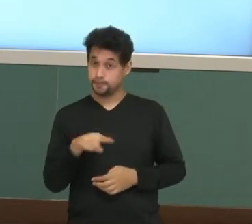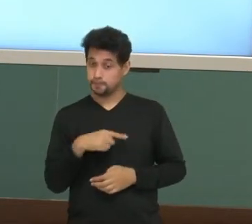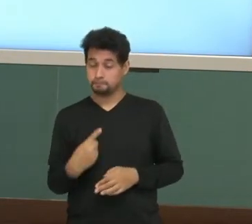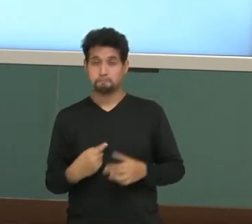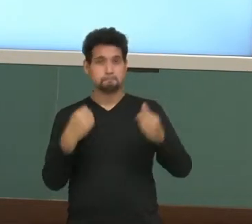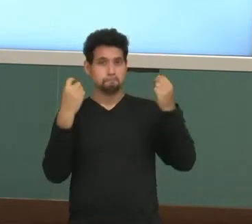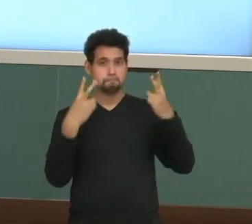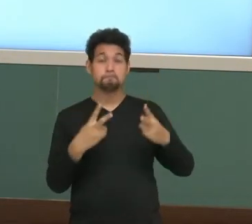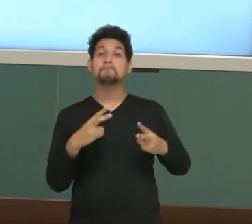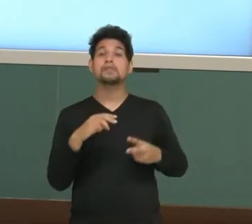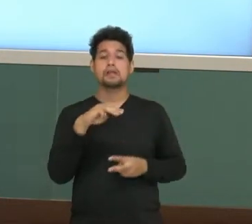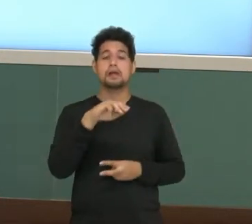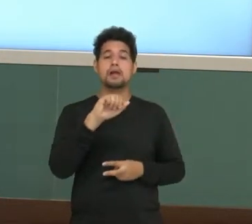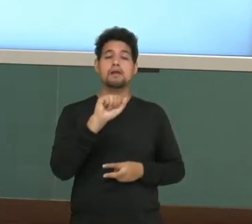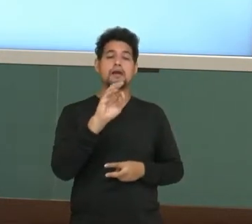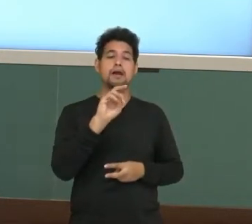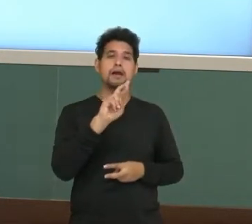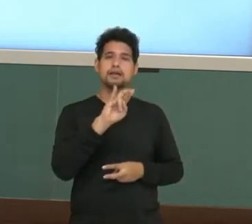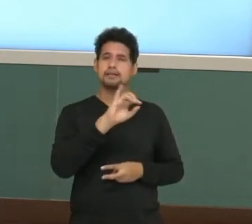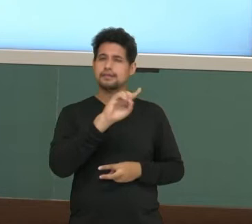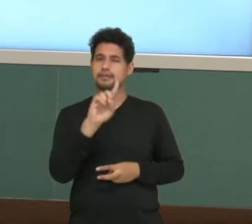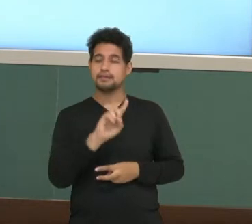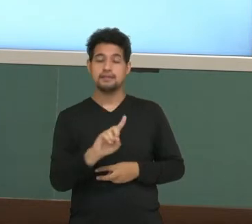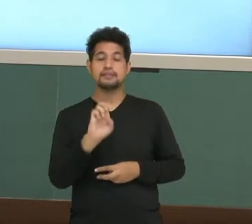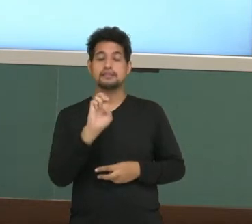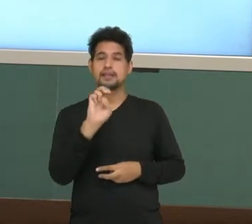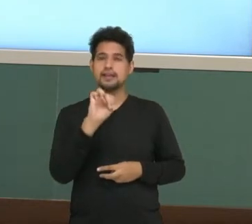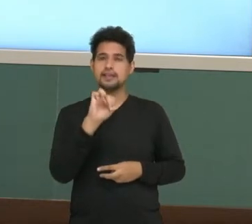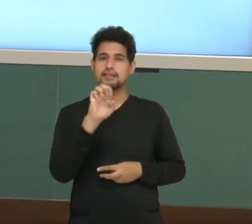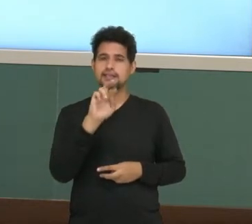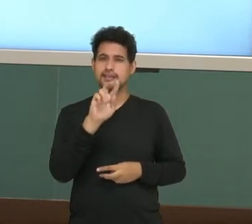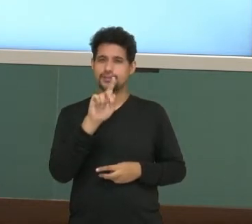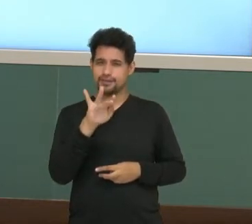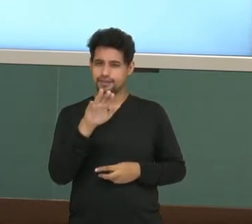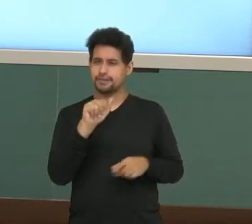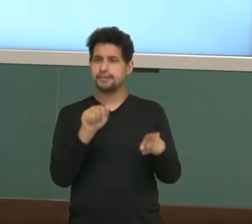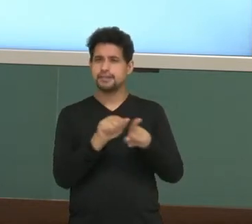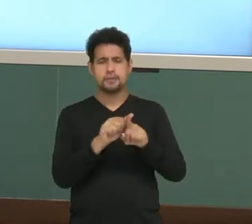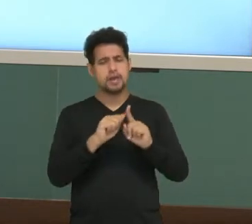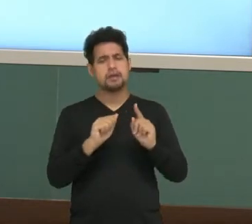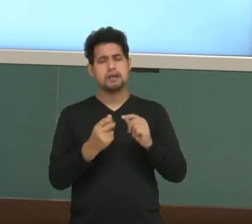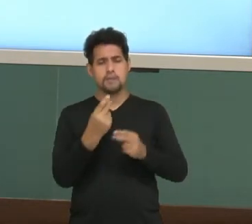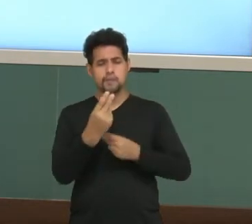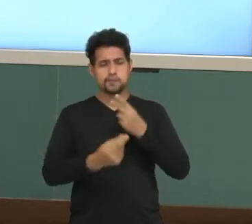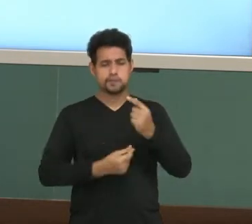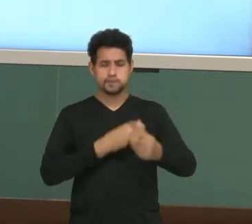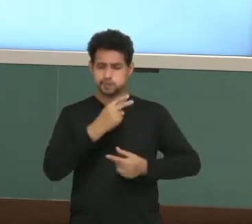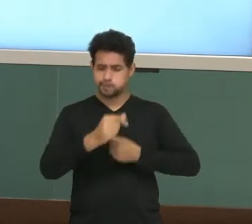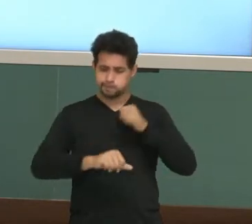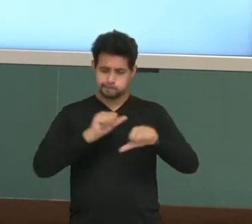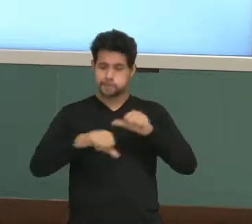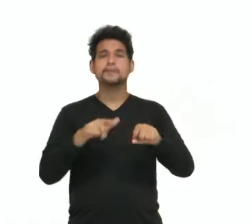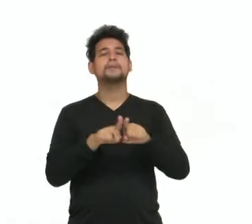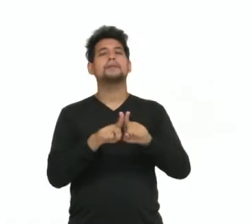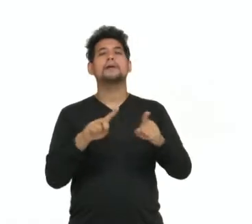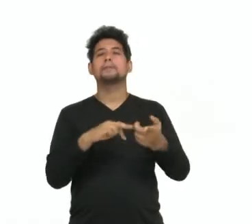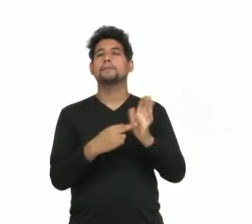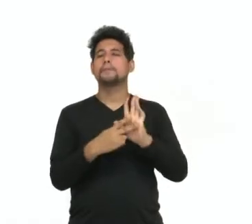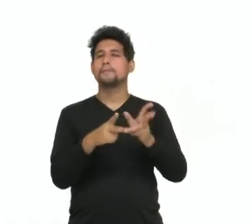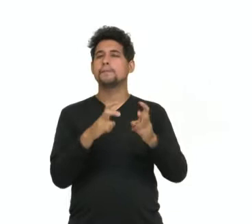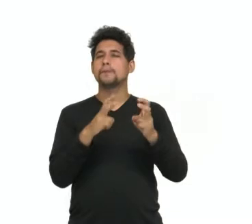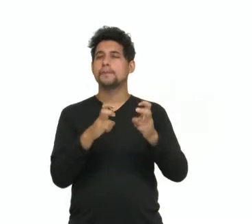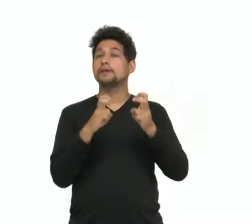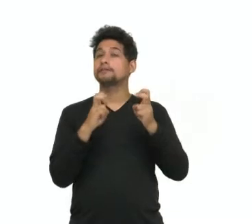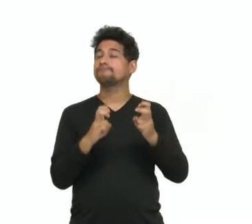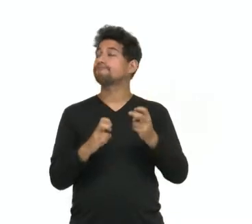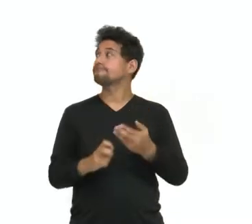sobre matriz energética brasileira e também sobre as fontes de energia renováveis, que conforme você pode ver aqui, as fontes